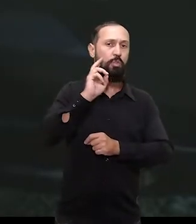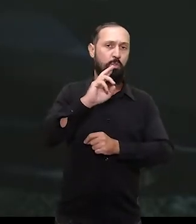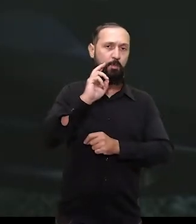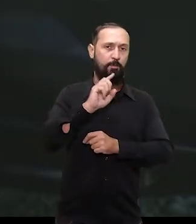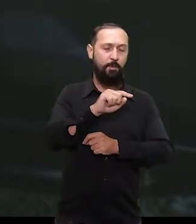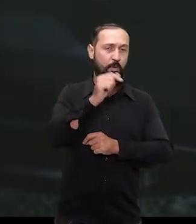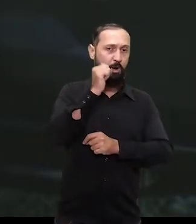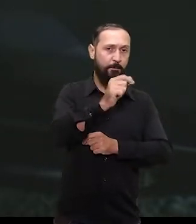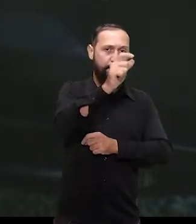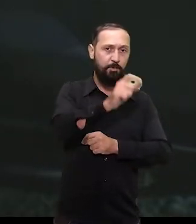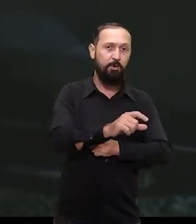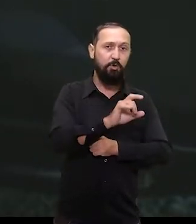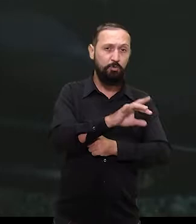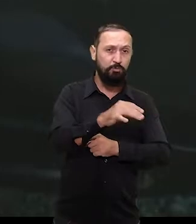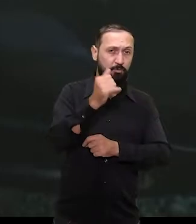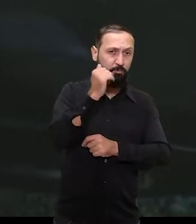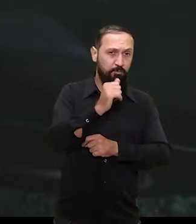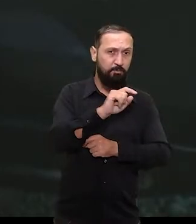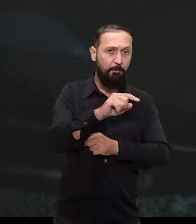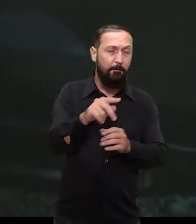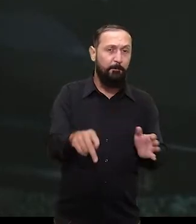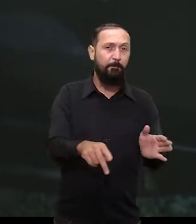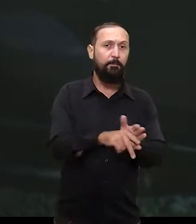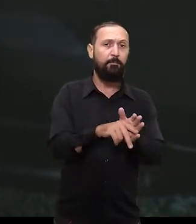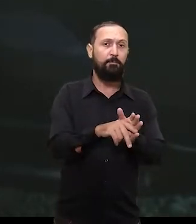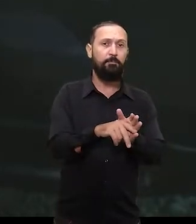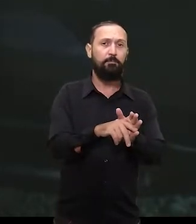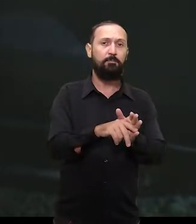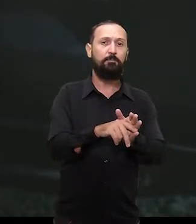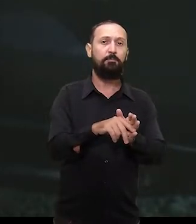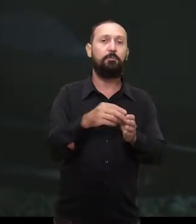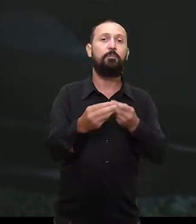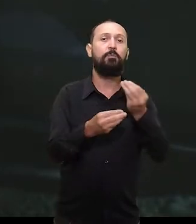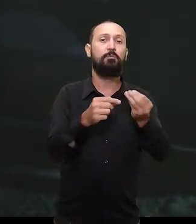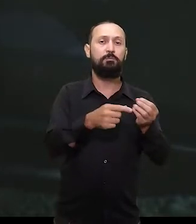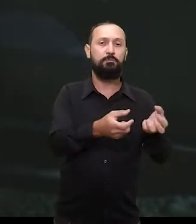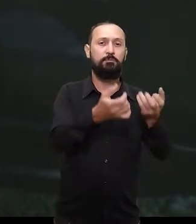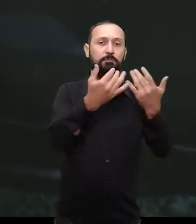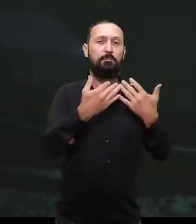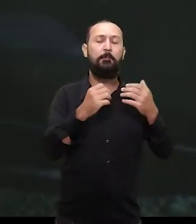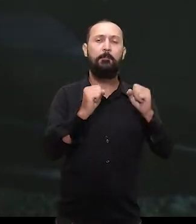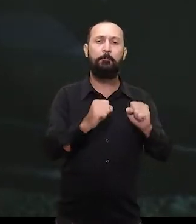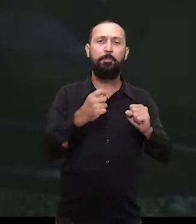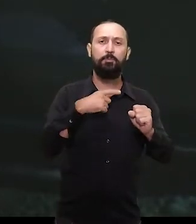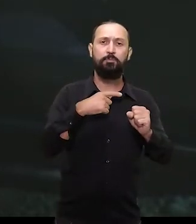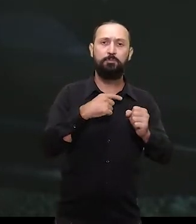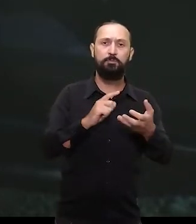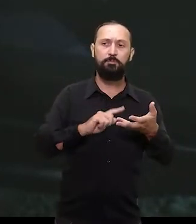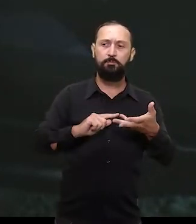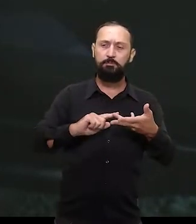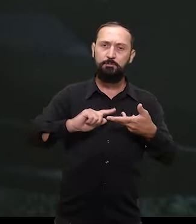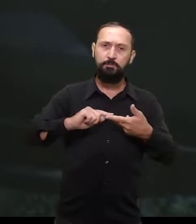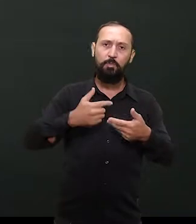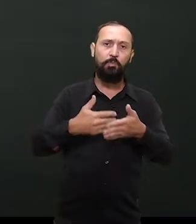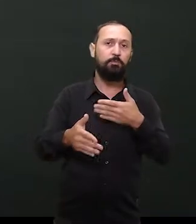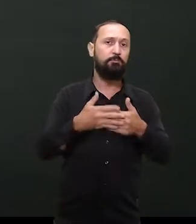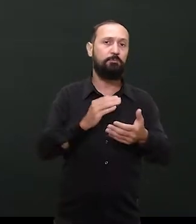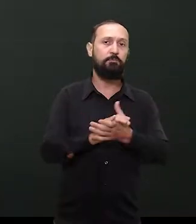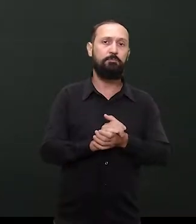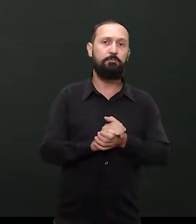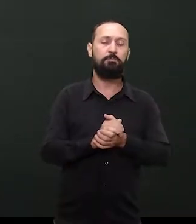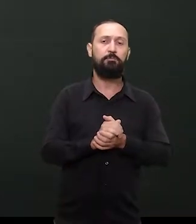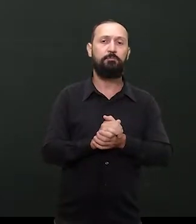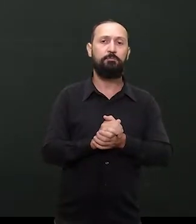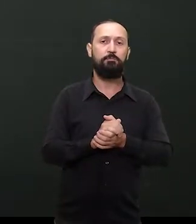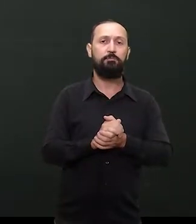frequente com mulheres esse crime não a mente o público feminino começar acabou de falar pode acontecer com qualquer um né Doutora